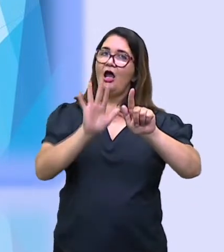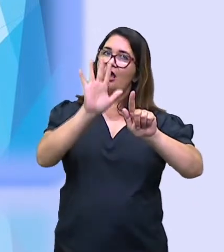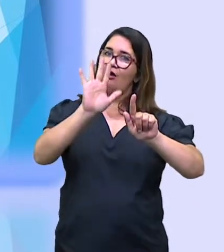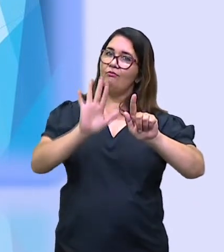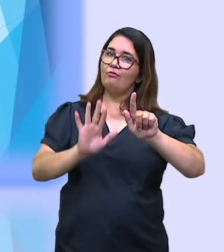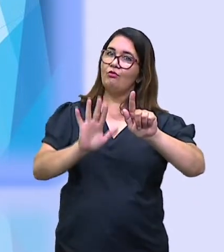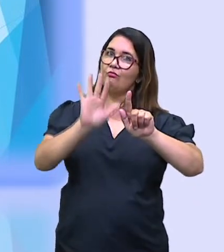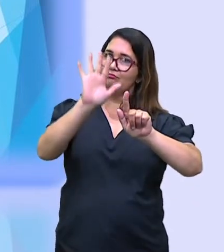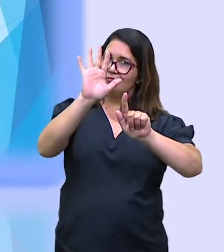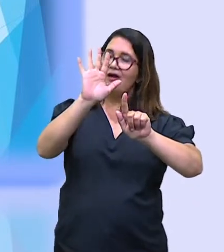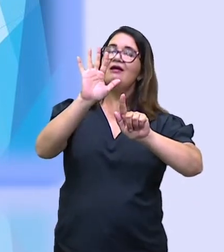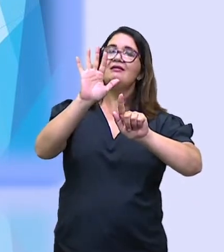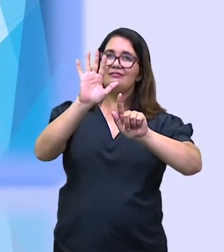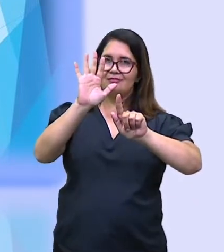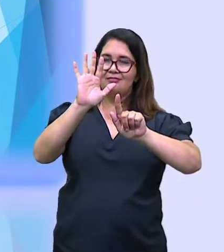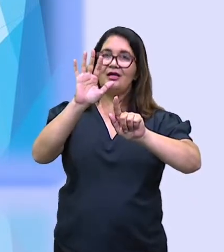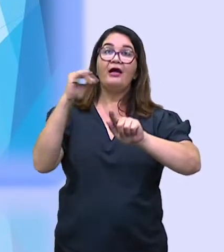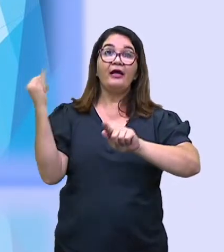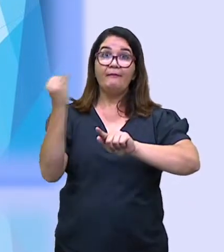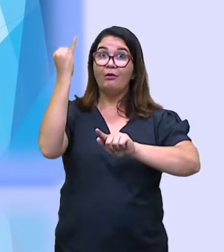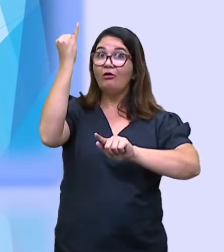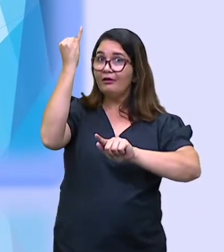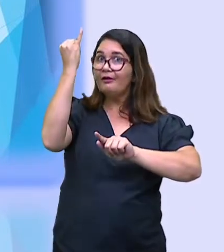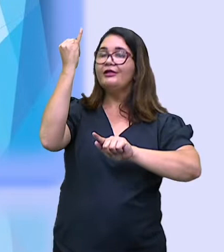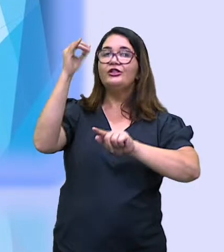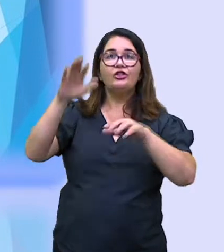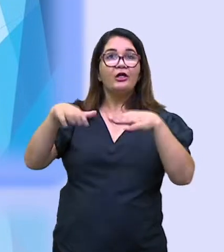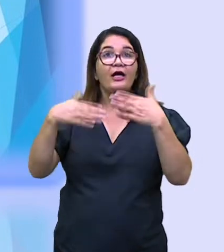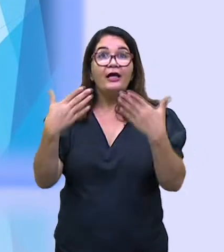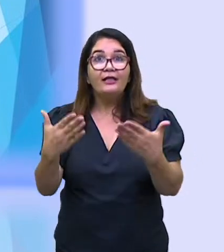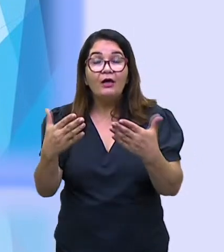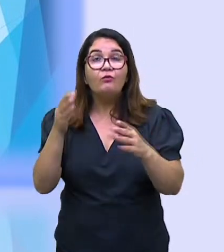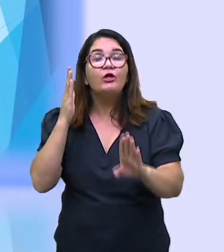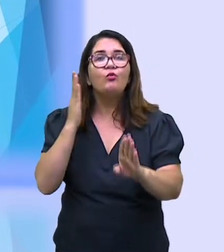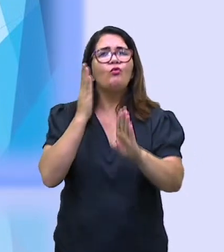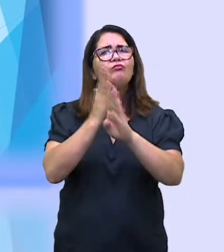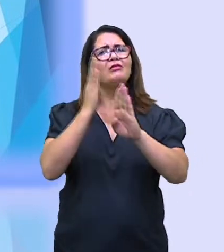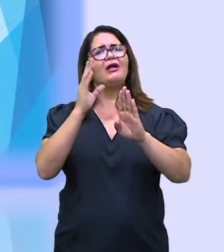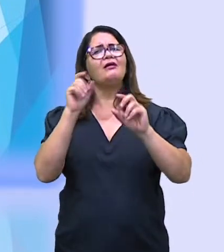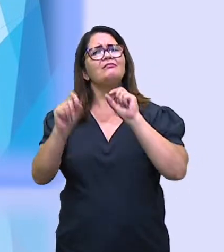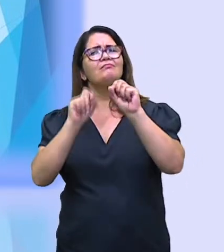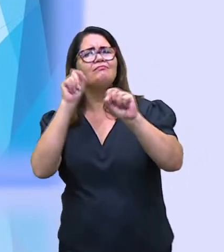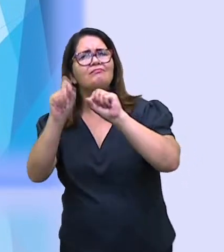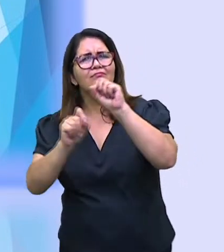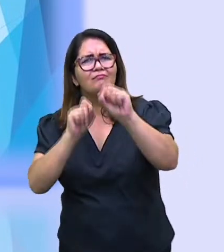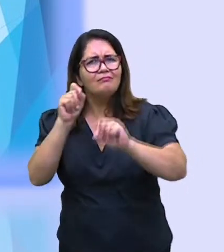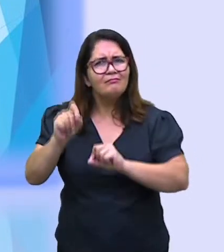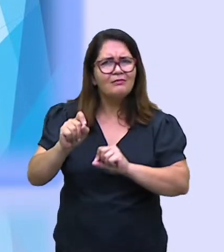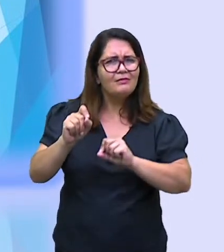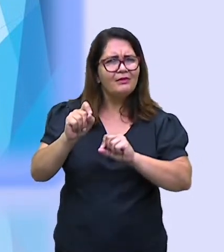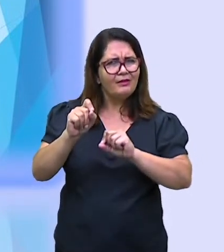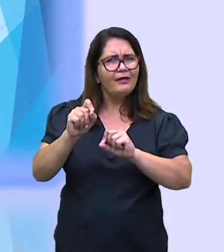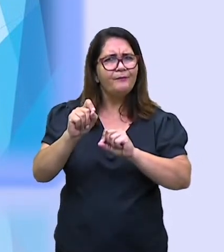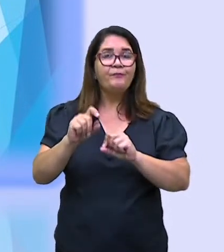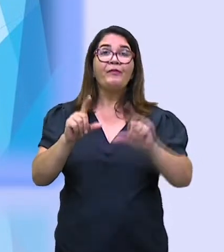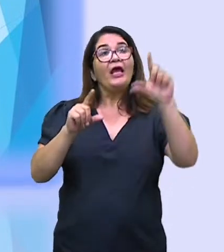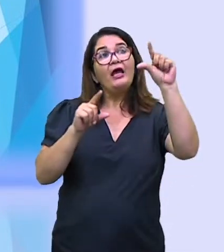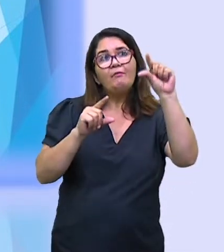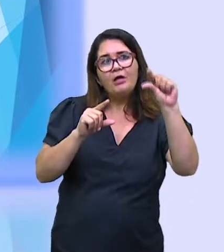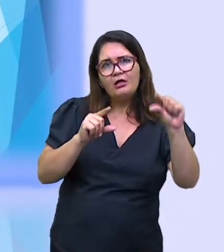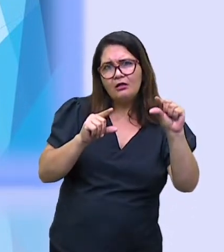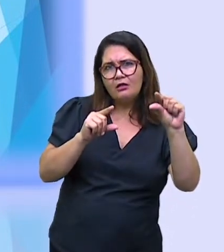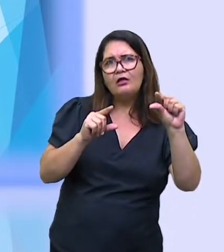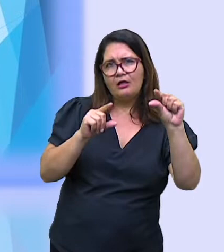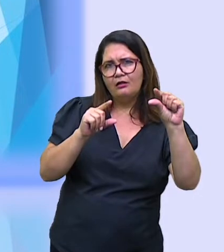mais conhecido CO2, é encontrado em proporções muito pequenas na